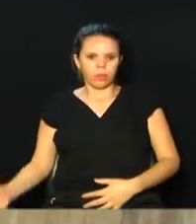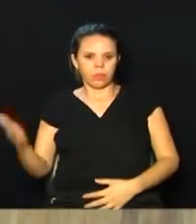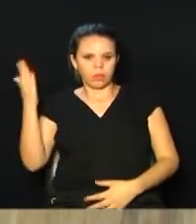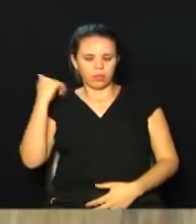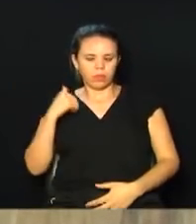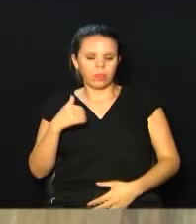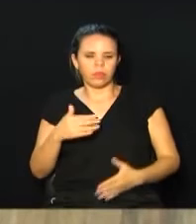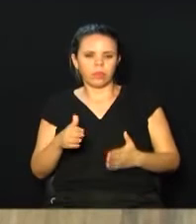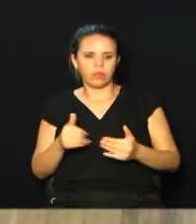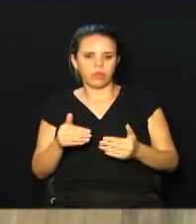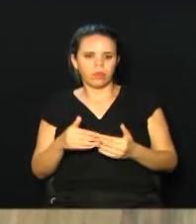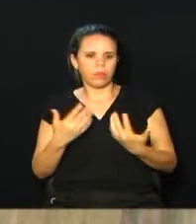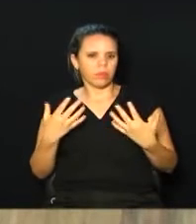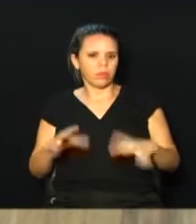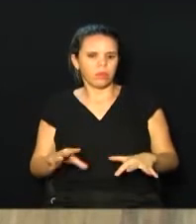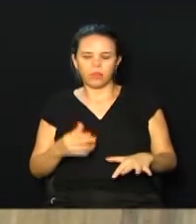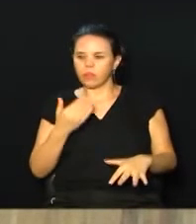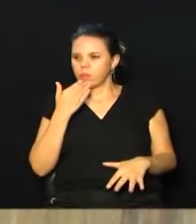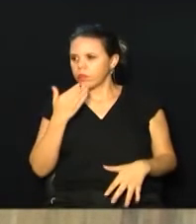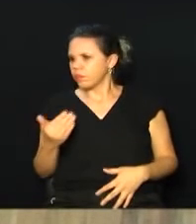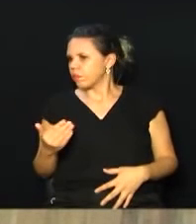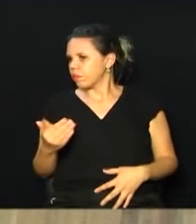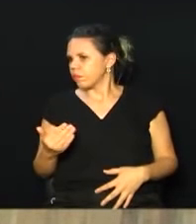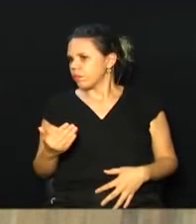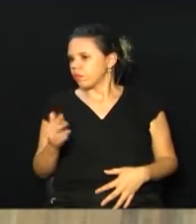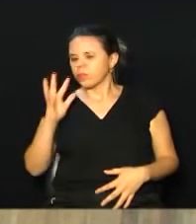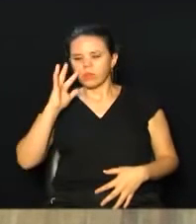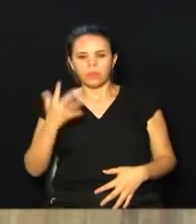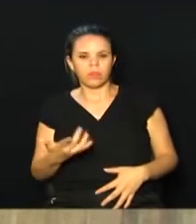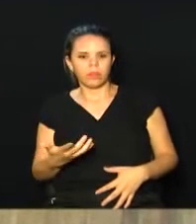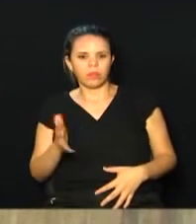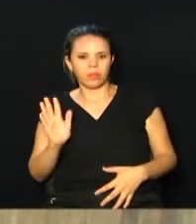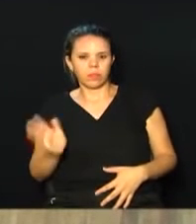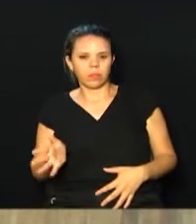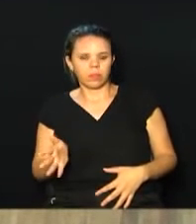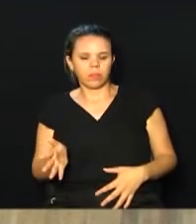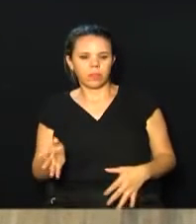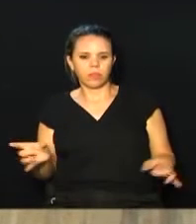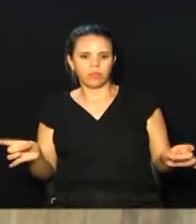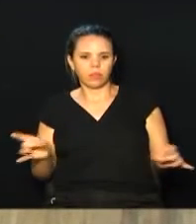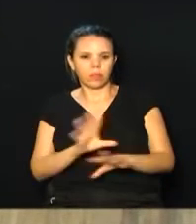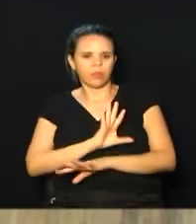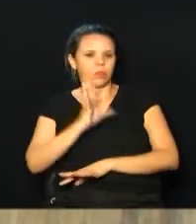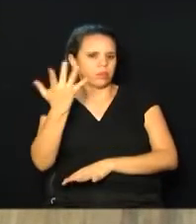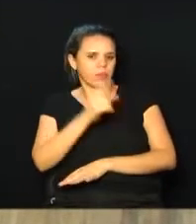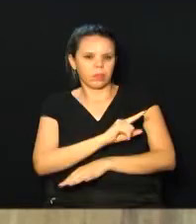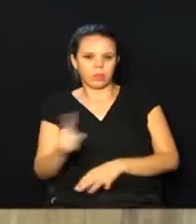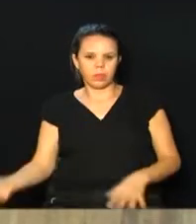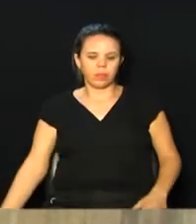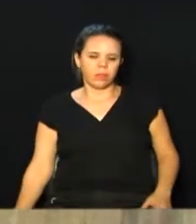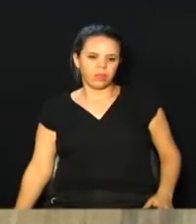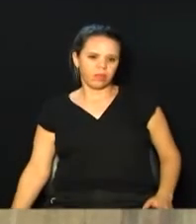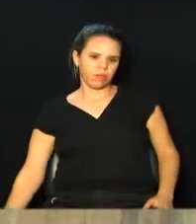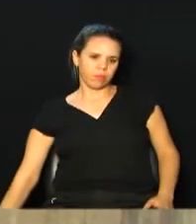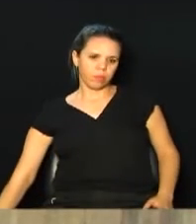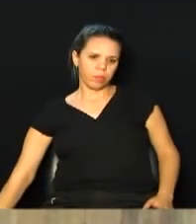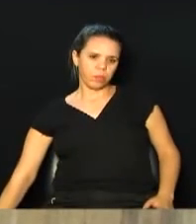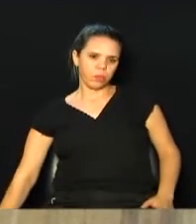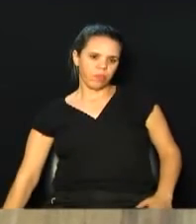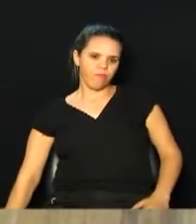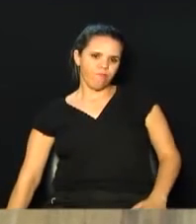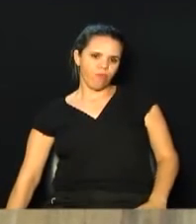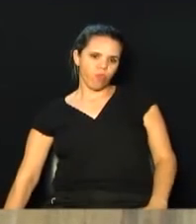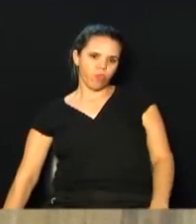recorrer, mas ele não queria recorrer para resolver, ele queria que aquilo não acontecesse. Não acontecesse.